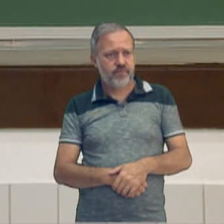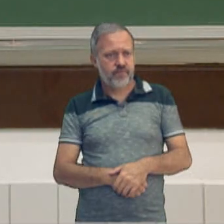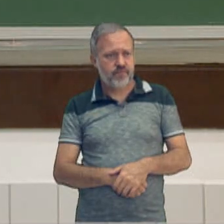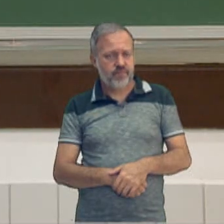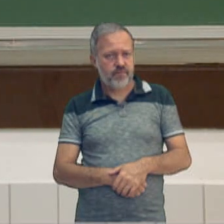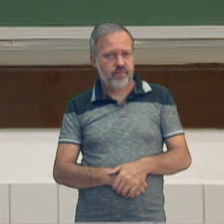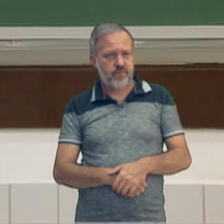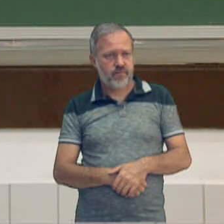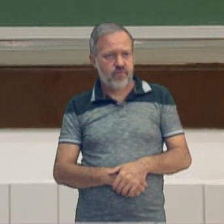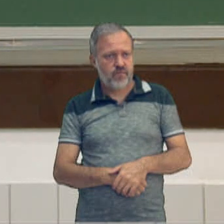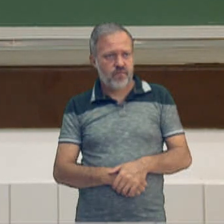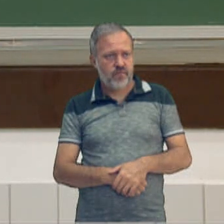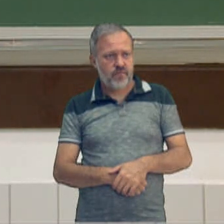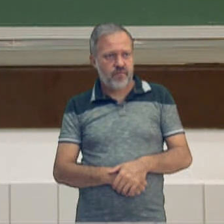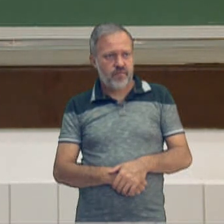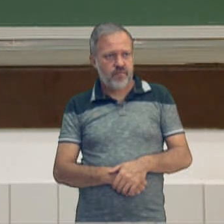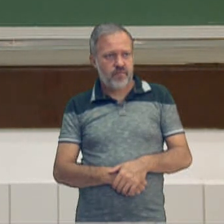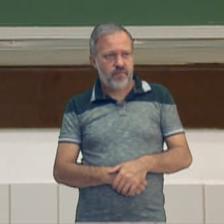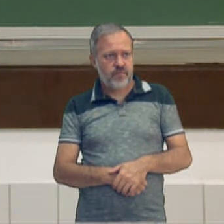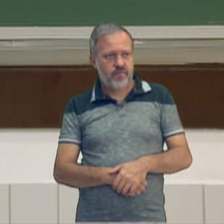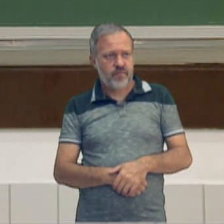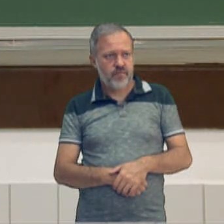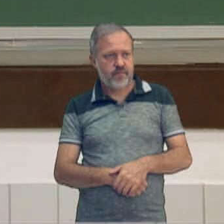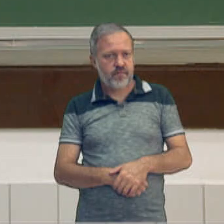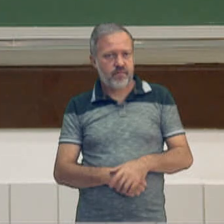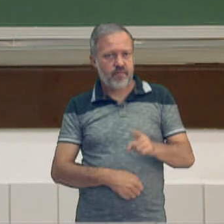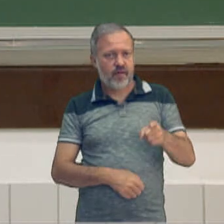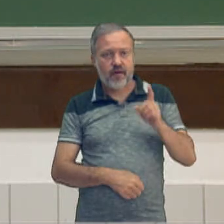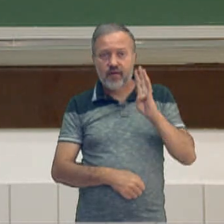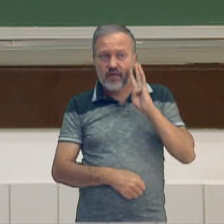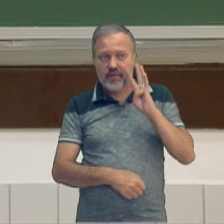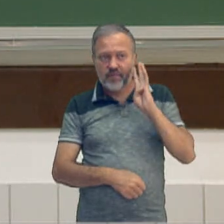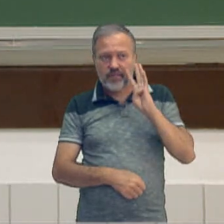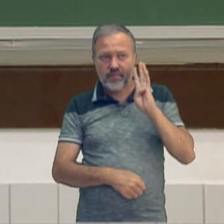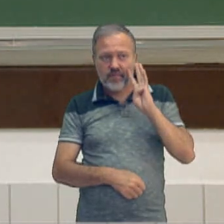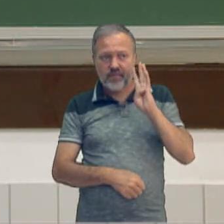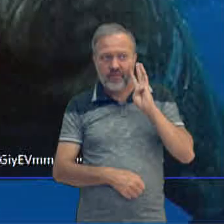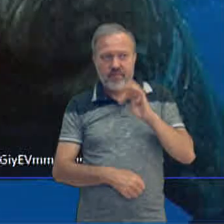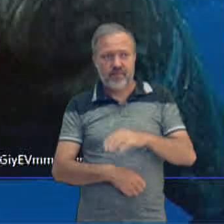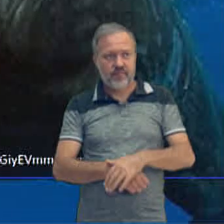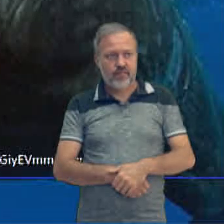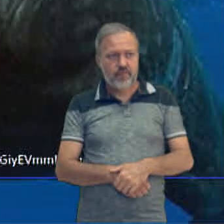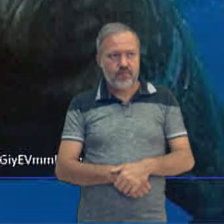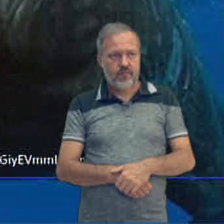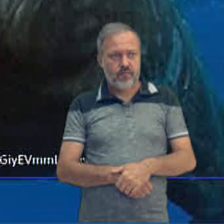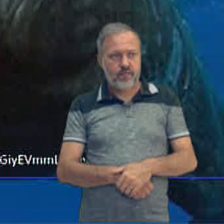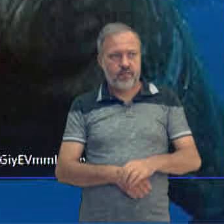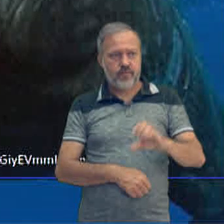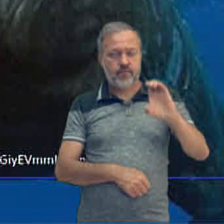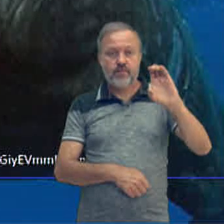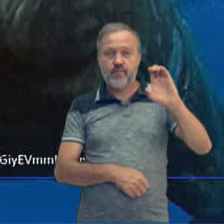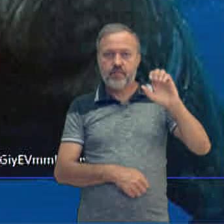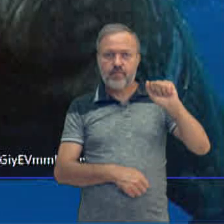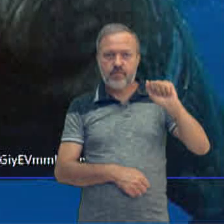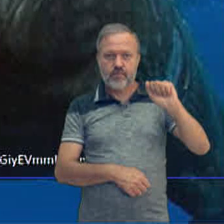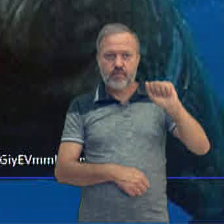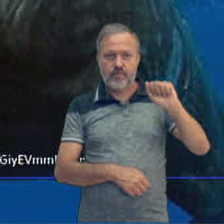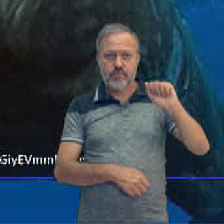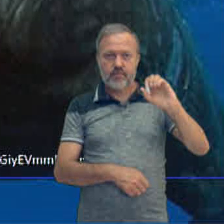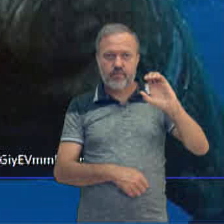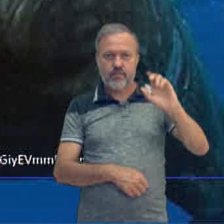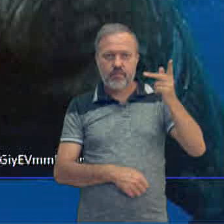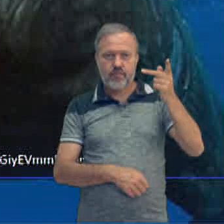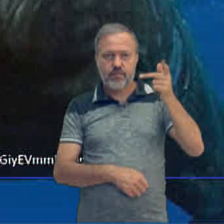ouvido também, gente, está tudo aqui. Olha que legal esse exemplo, a cachalote. A cachalote é o maior cetáceo